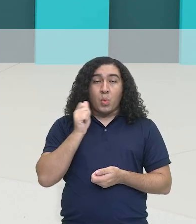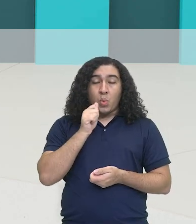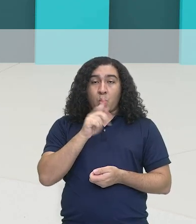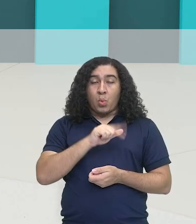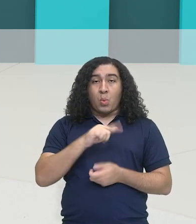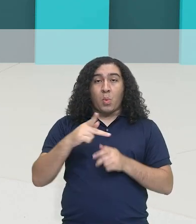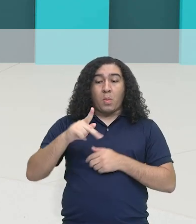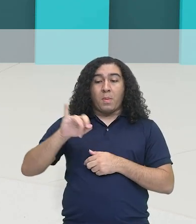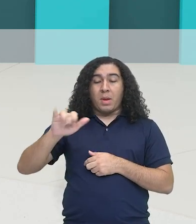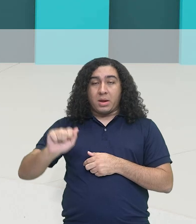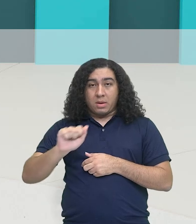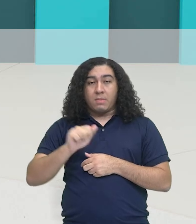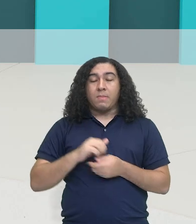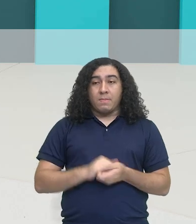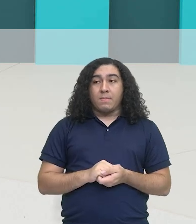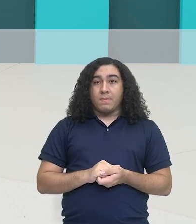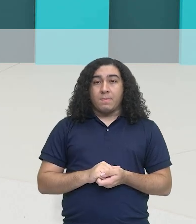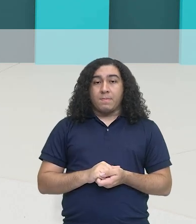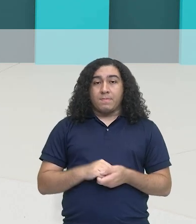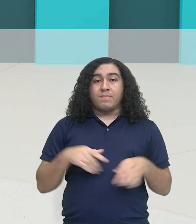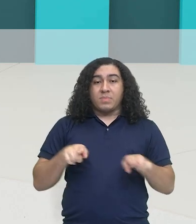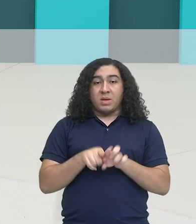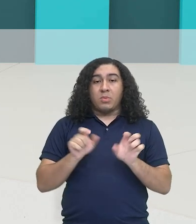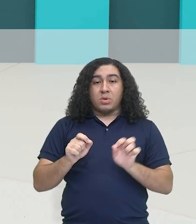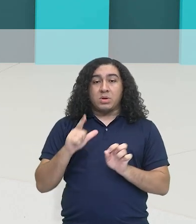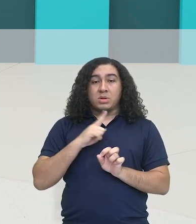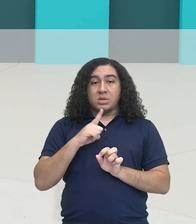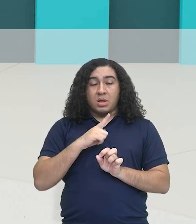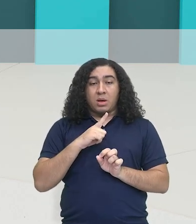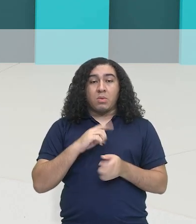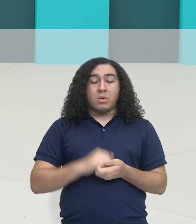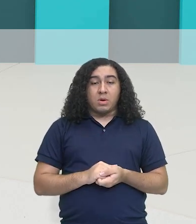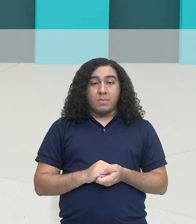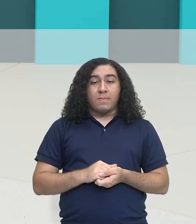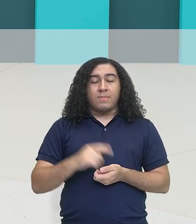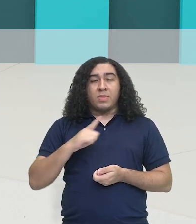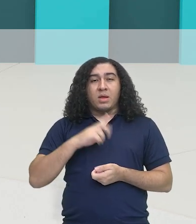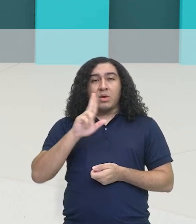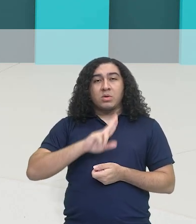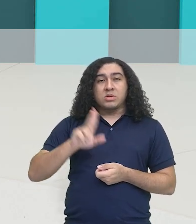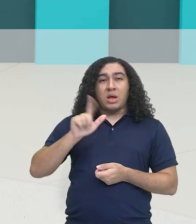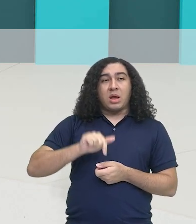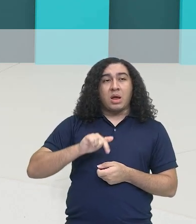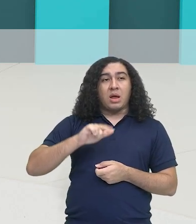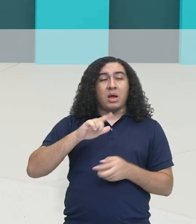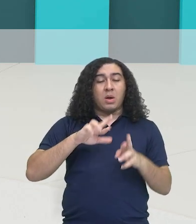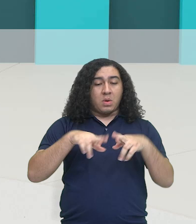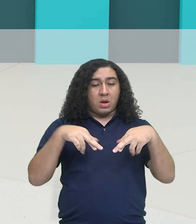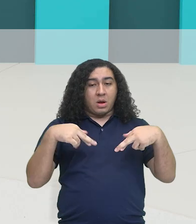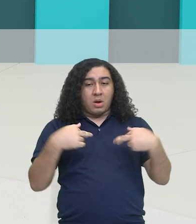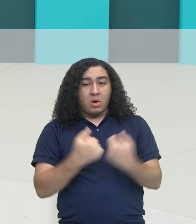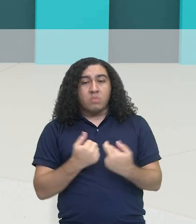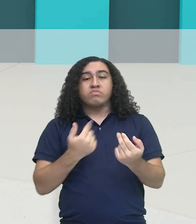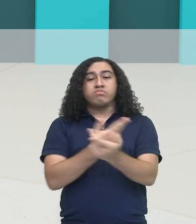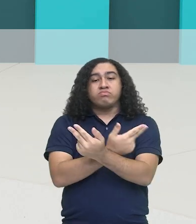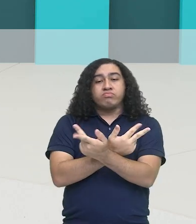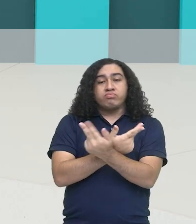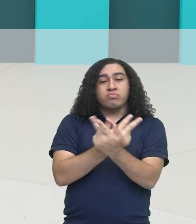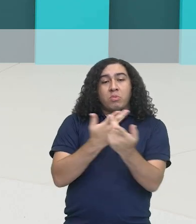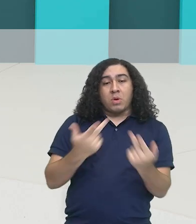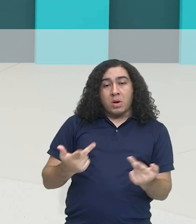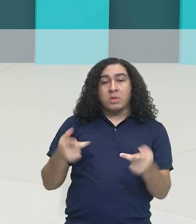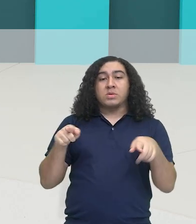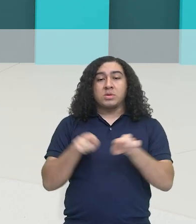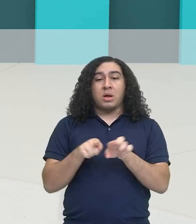partes, utilizando, então, a parte sagrada através de missas, novenas, ladainhas, e também a